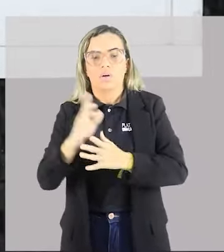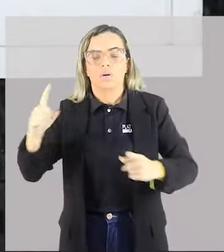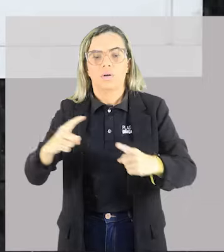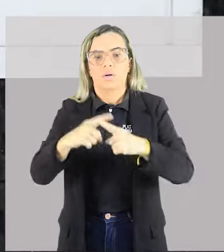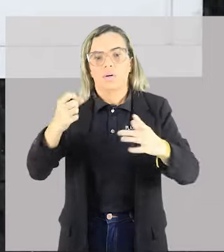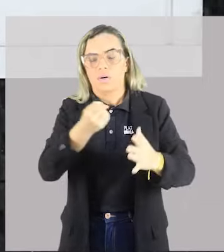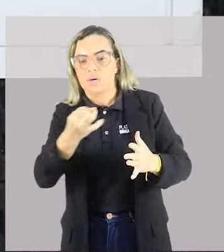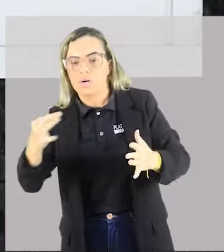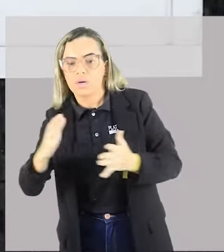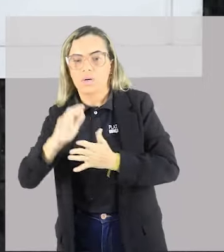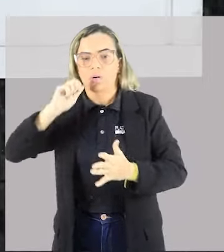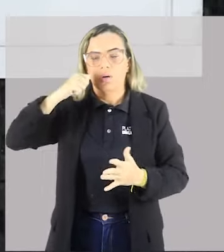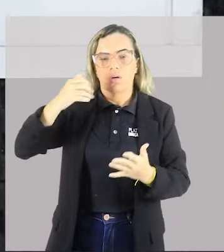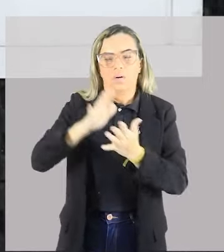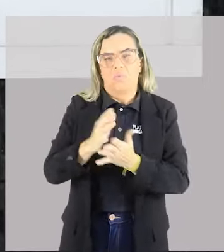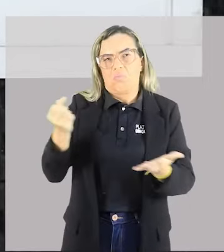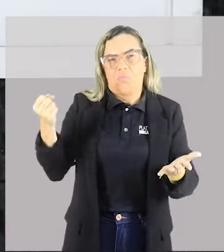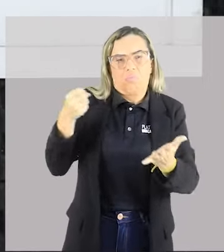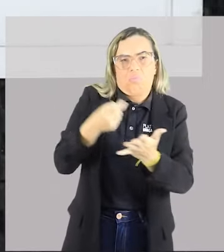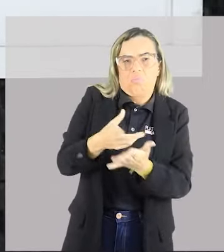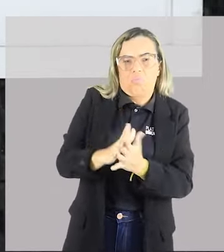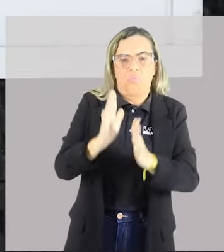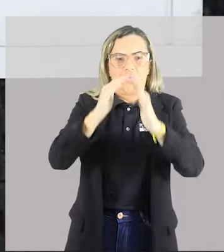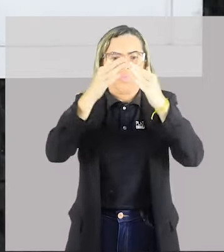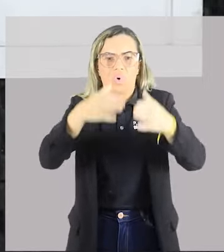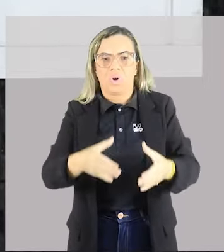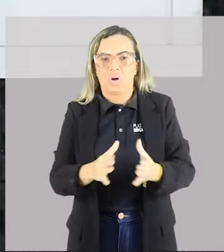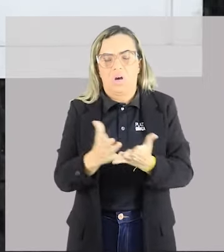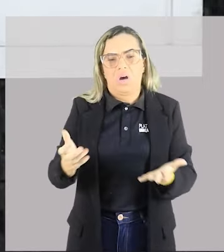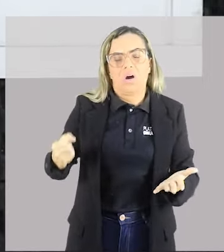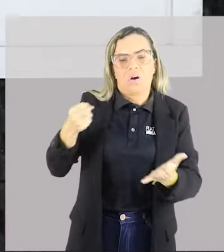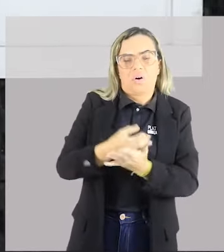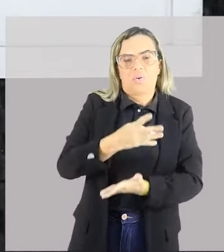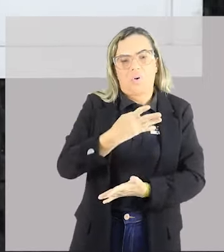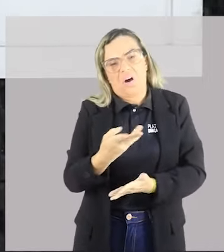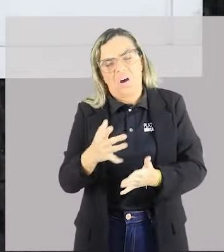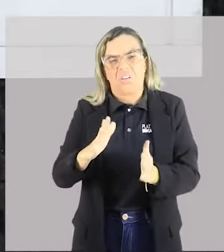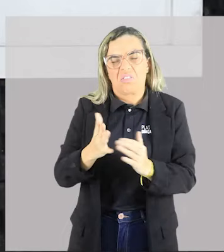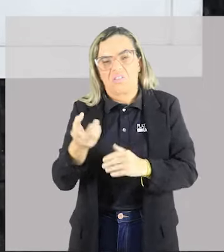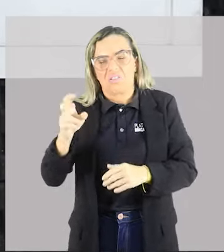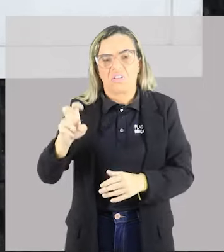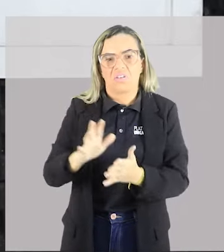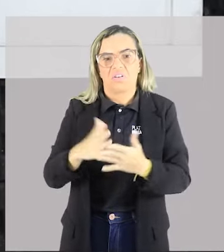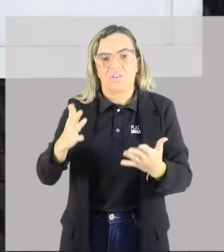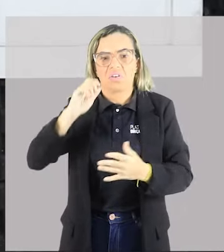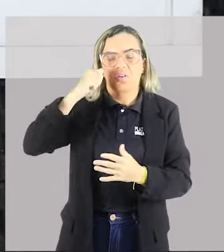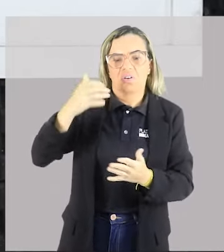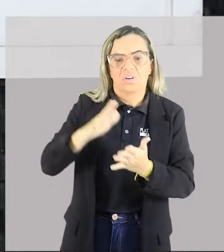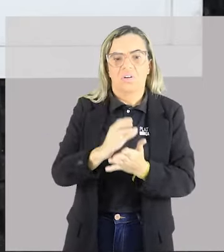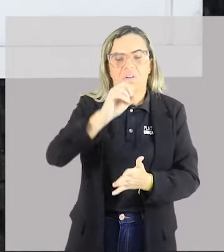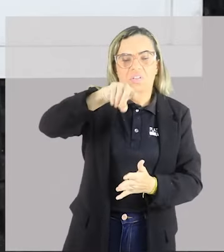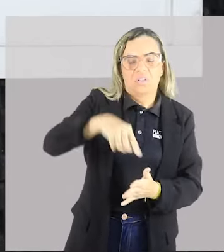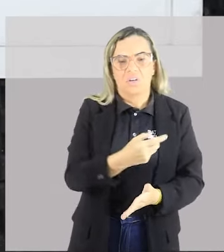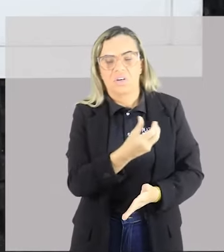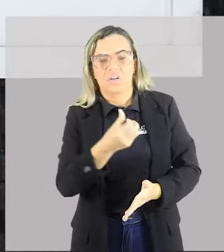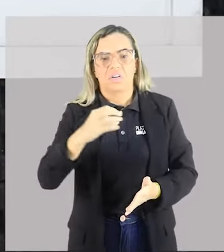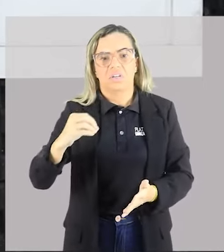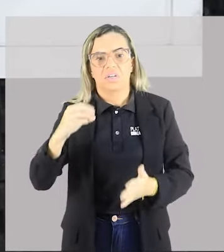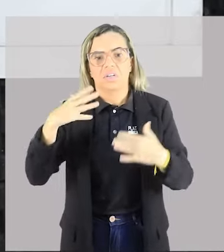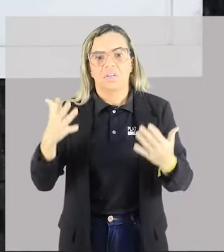toda gente compra aí quatro pães ou cinco pães então eu vou pegar 0,60 e vou multiplicar por